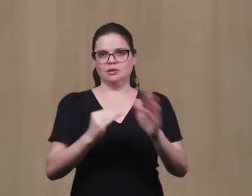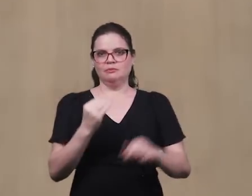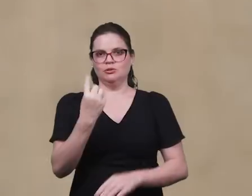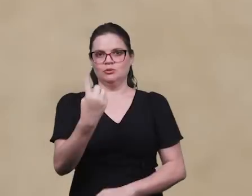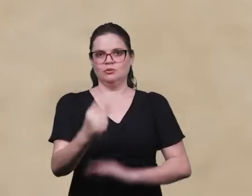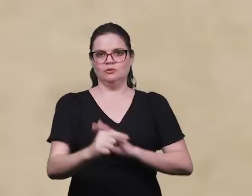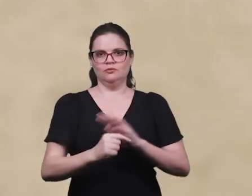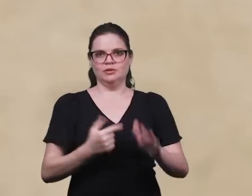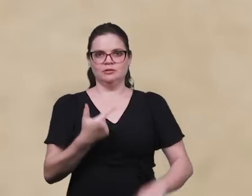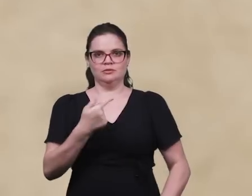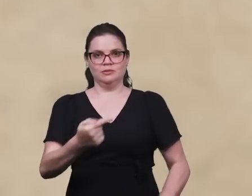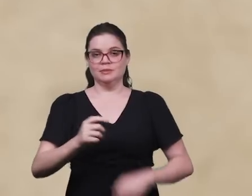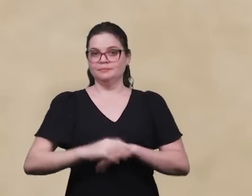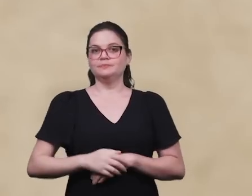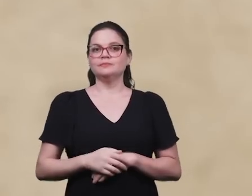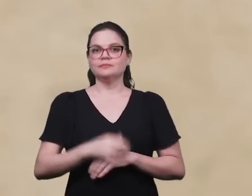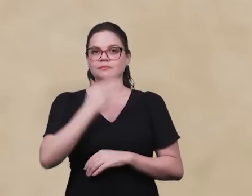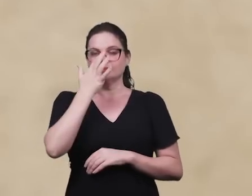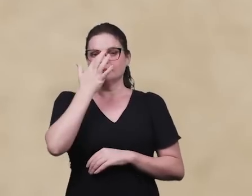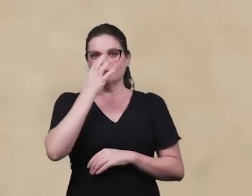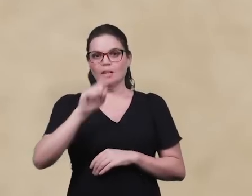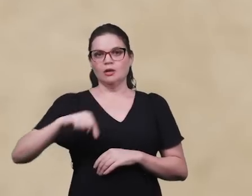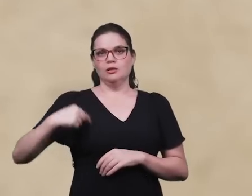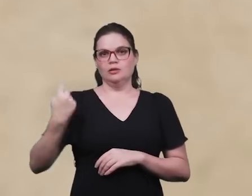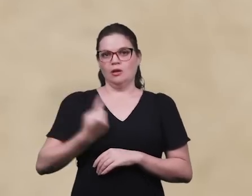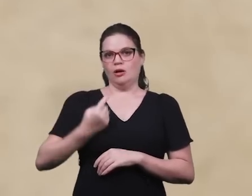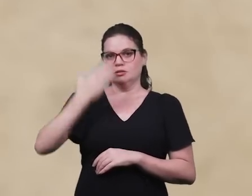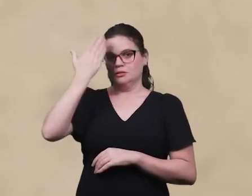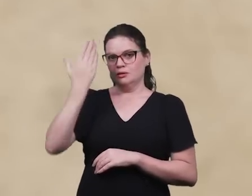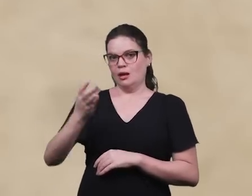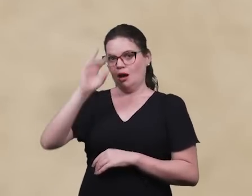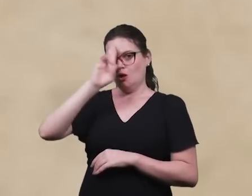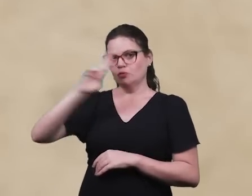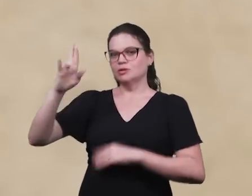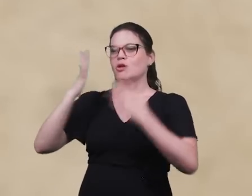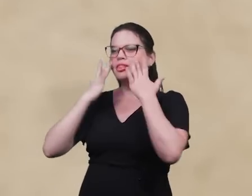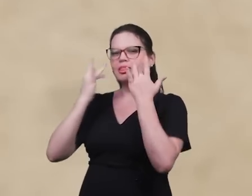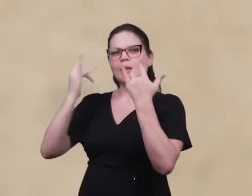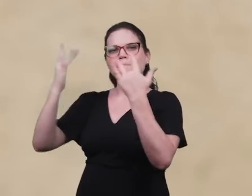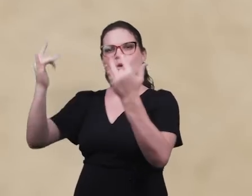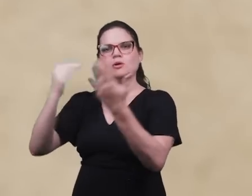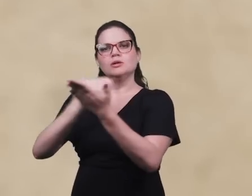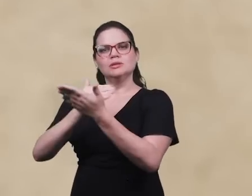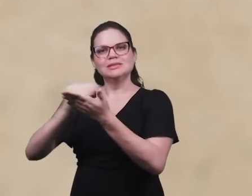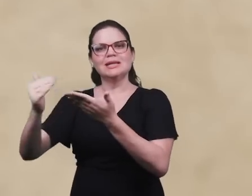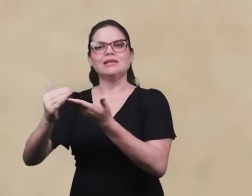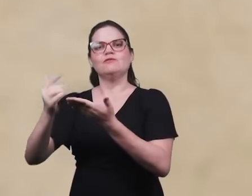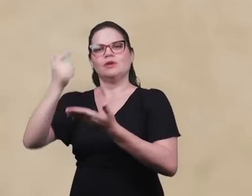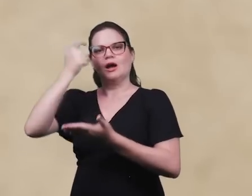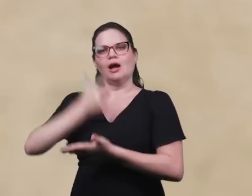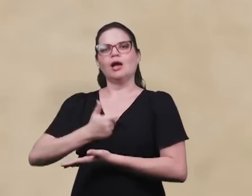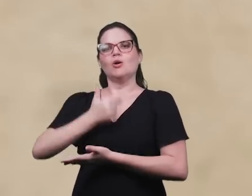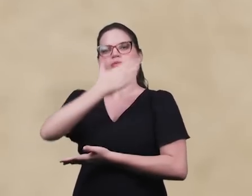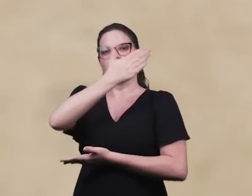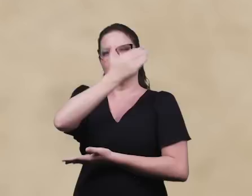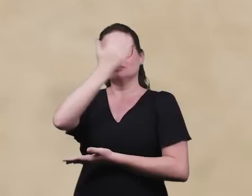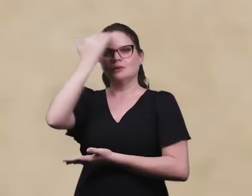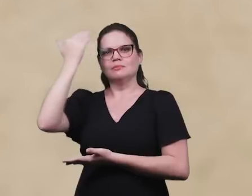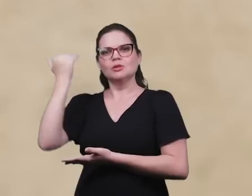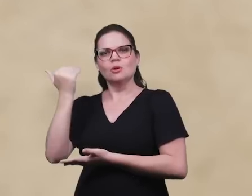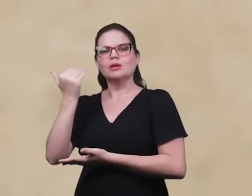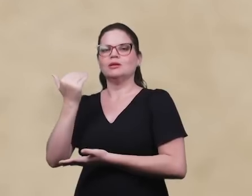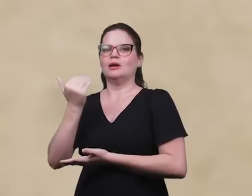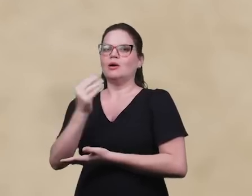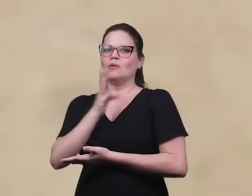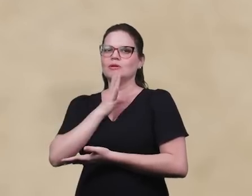seguinte: o temor do Senhor é o princípio do conhecimento, mas os insensatos desprezam a